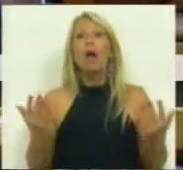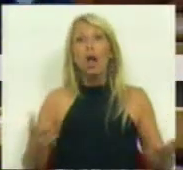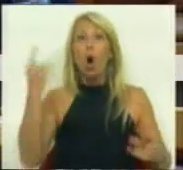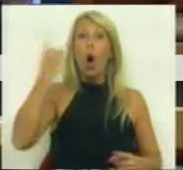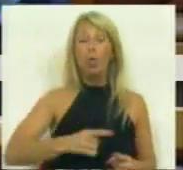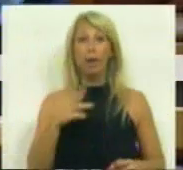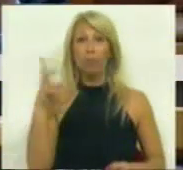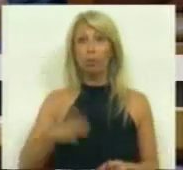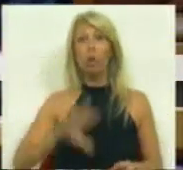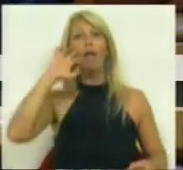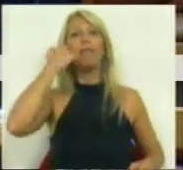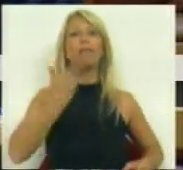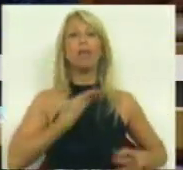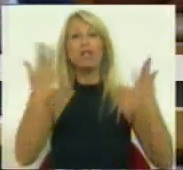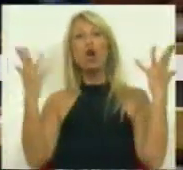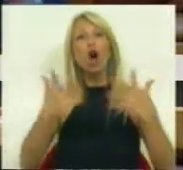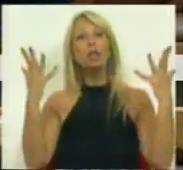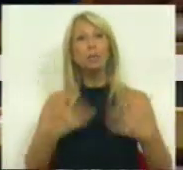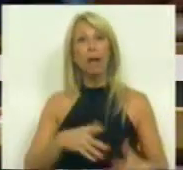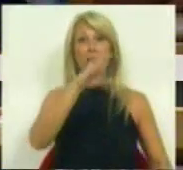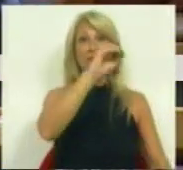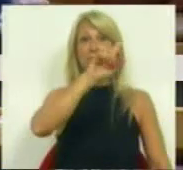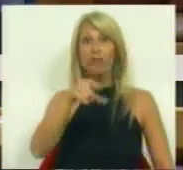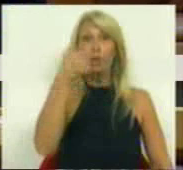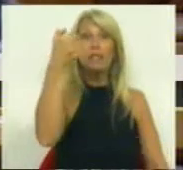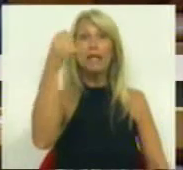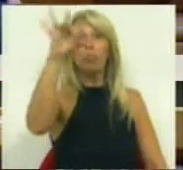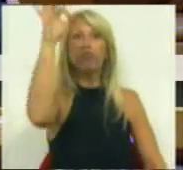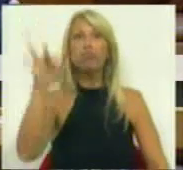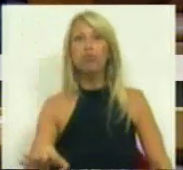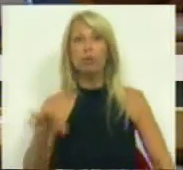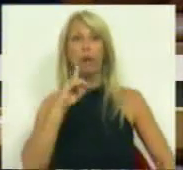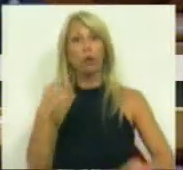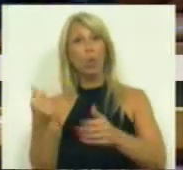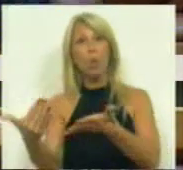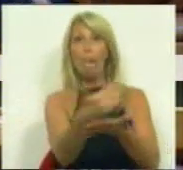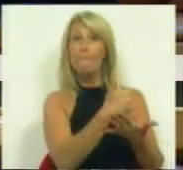Portugal a um déficit orçamental de 0,5% do produto.